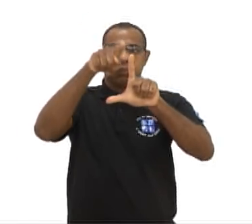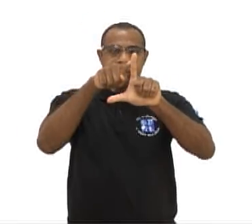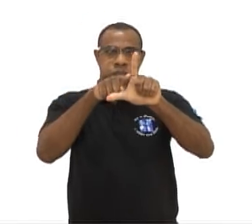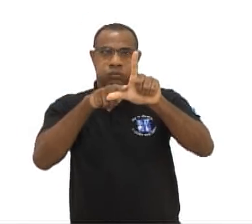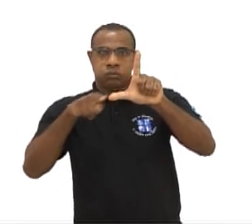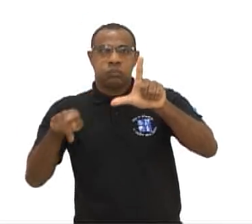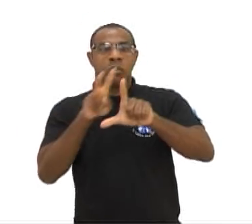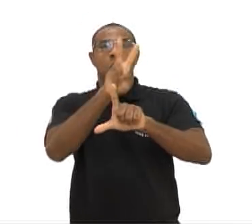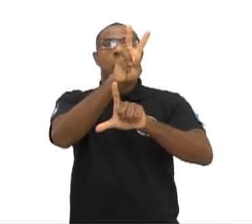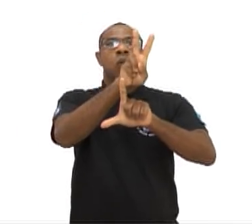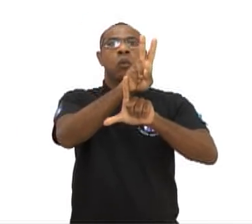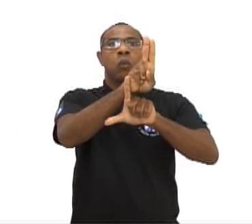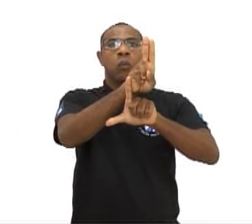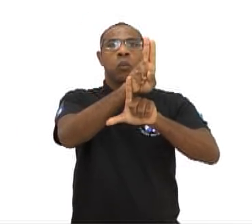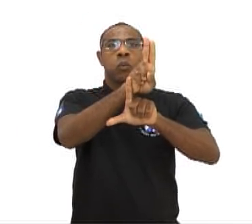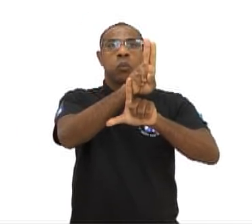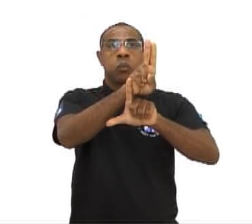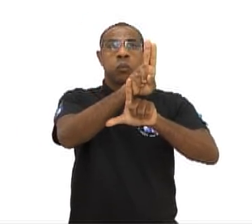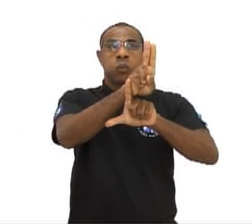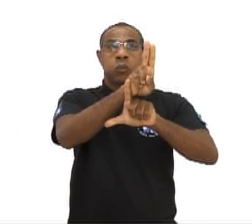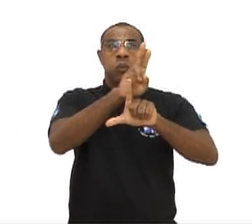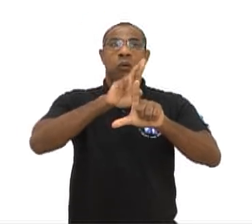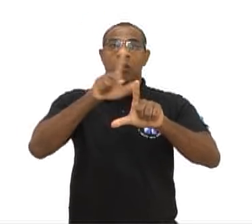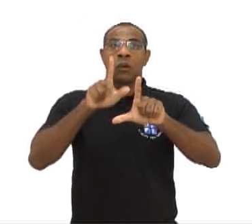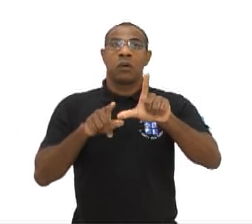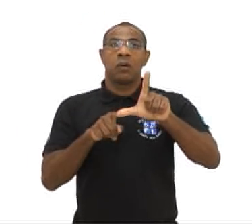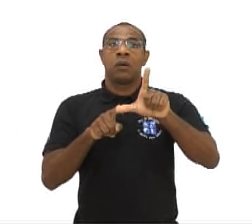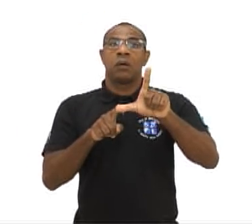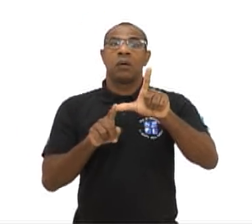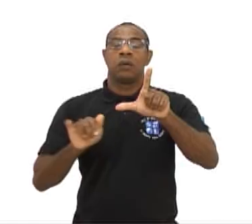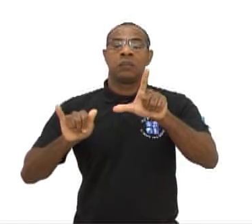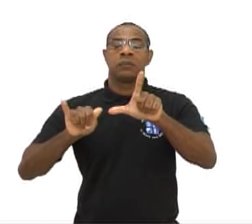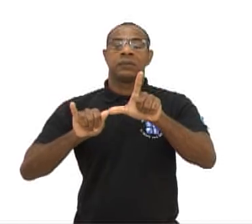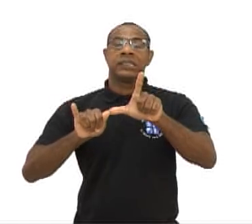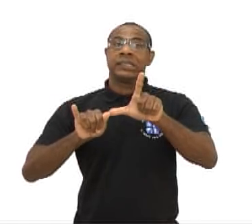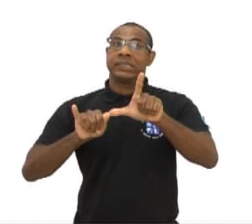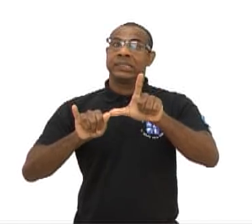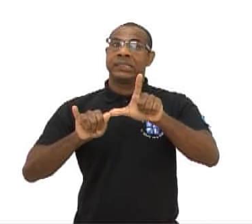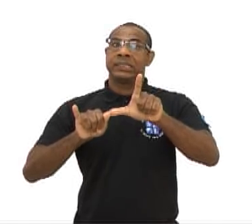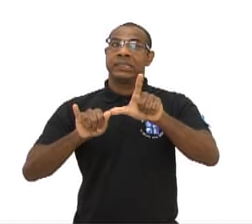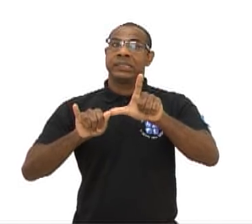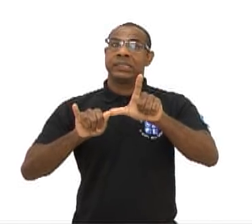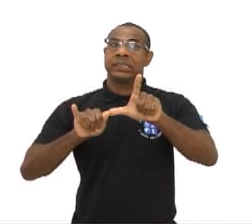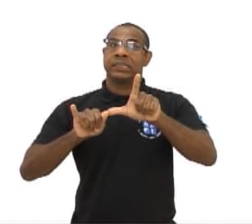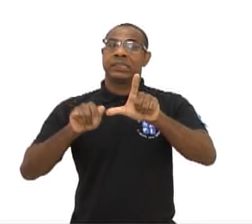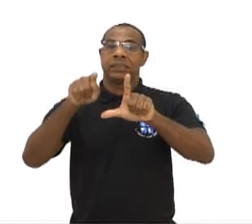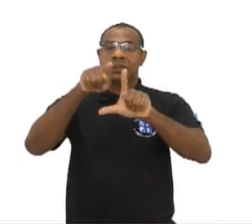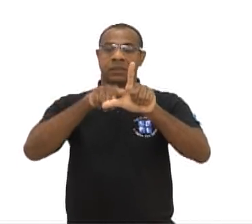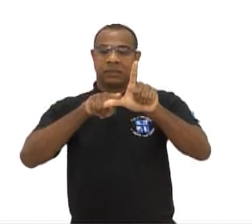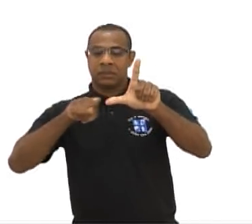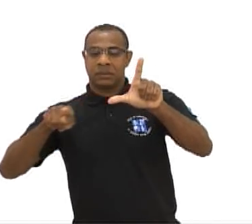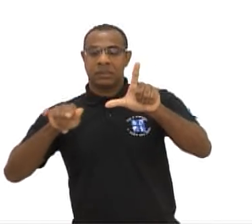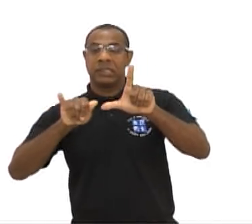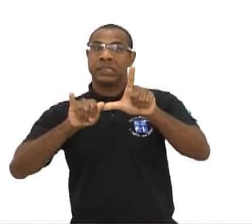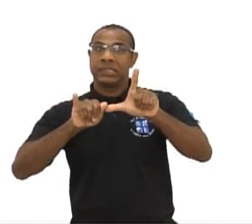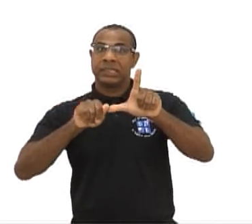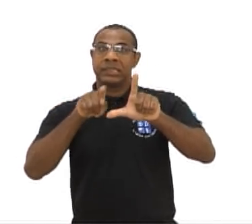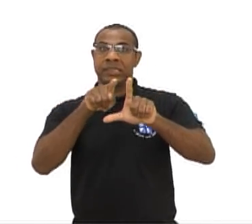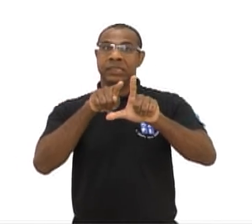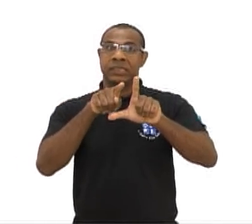da diferença de potencial U pela corrente elétrica I. E